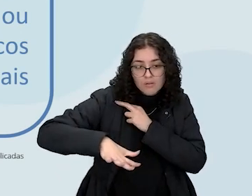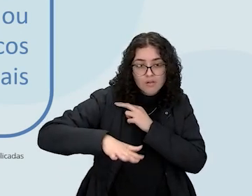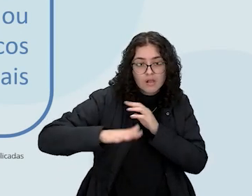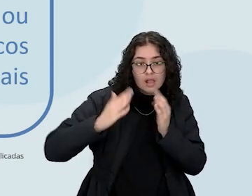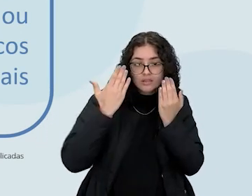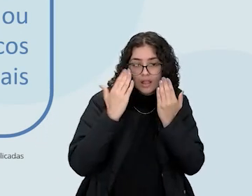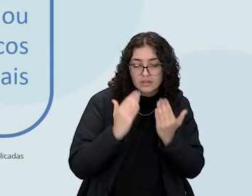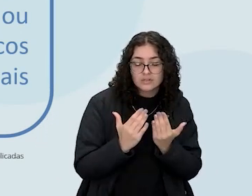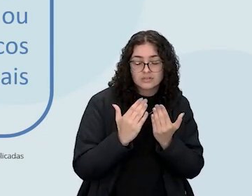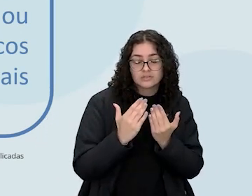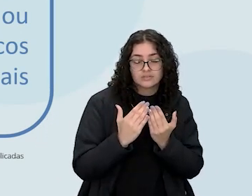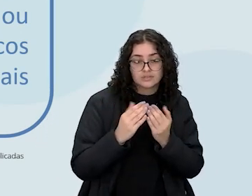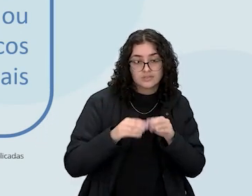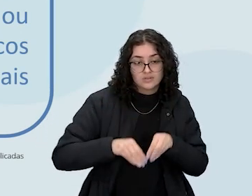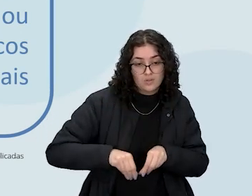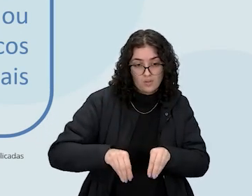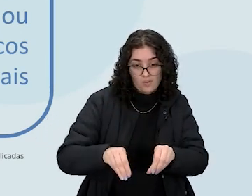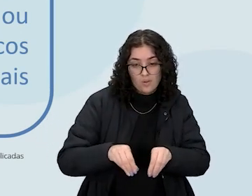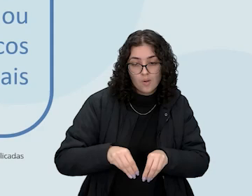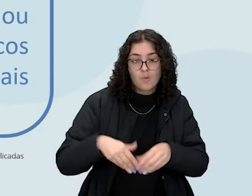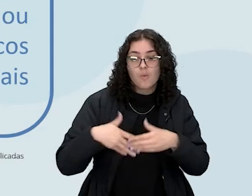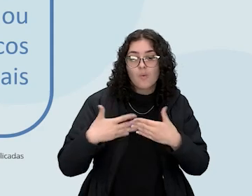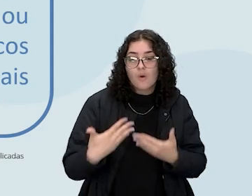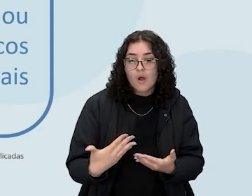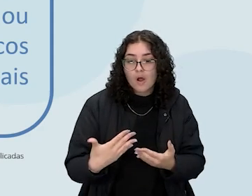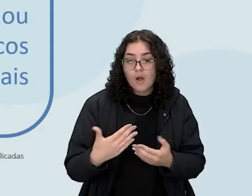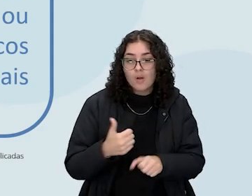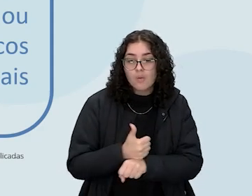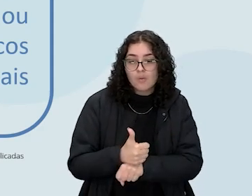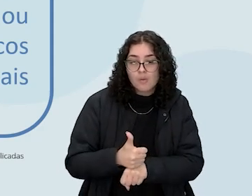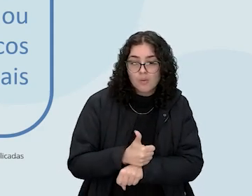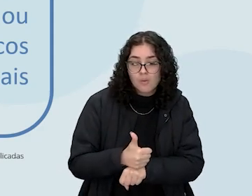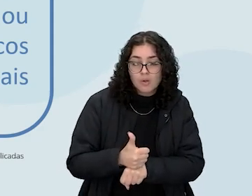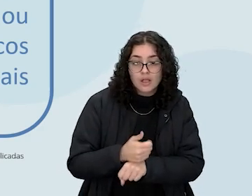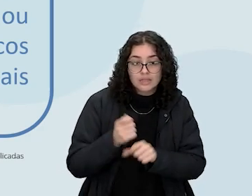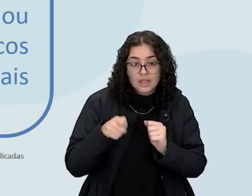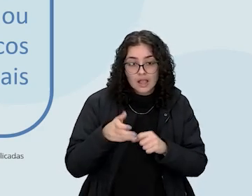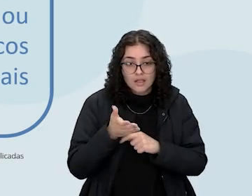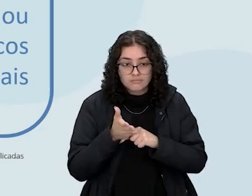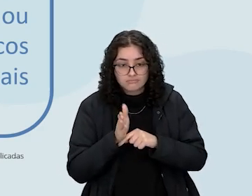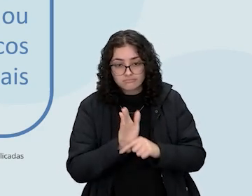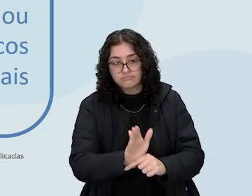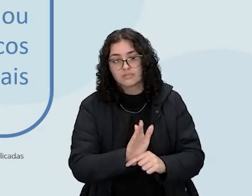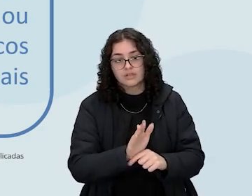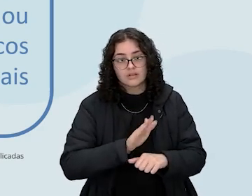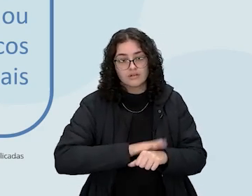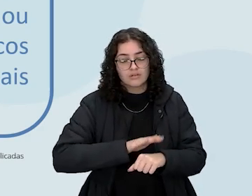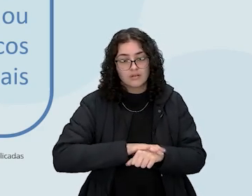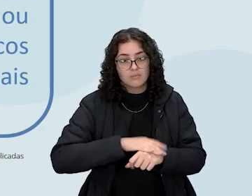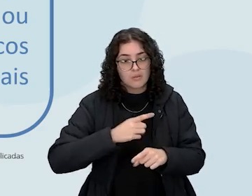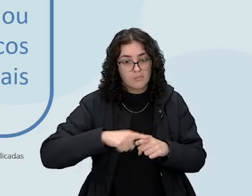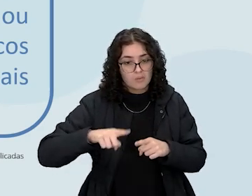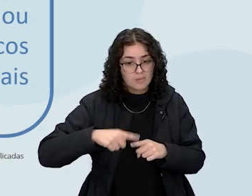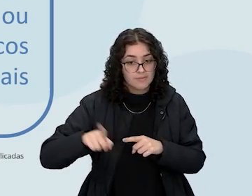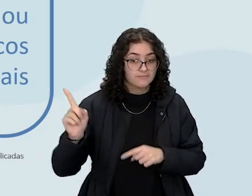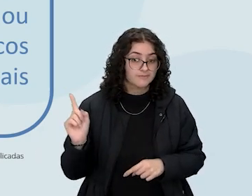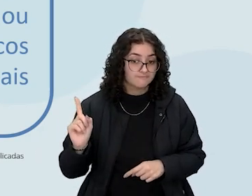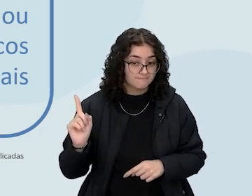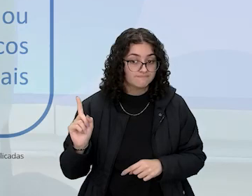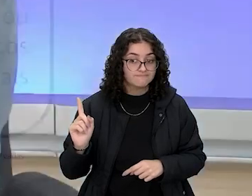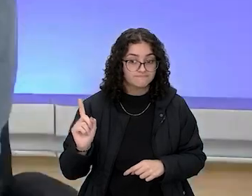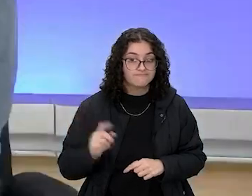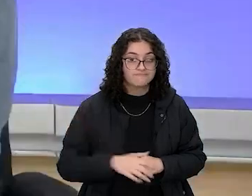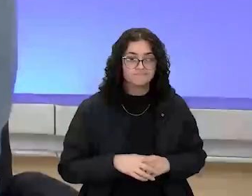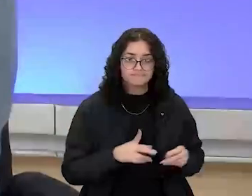do solo. Quais profissões poderiam auxiliar a resolver o problema?